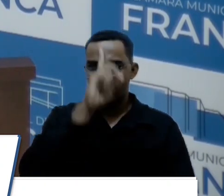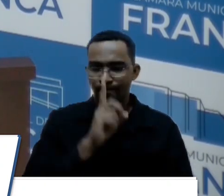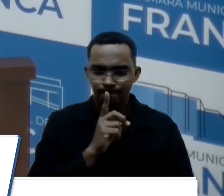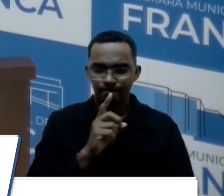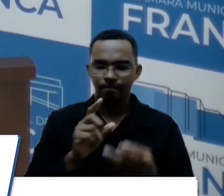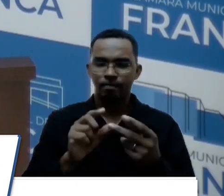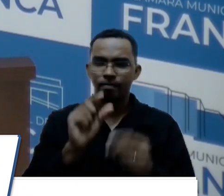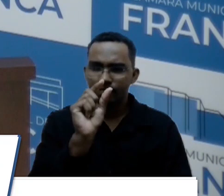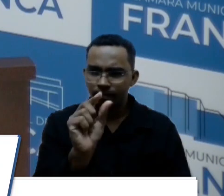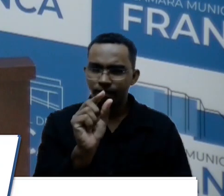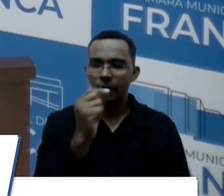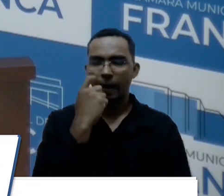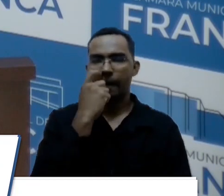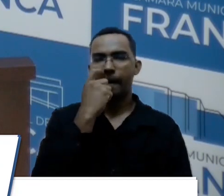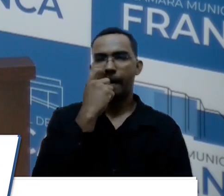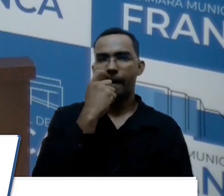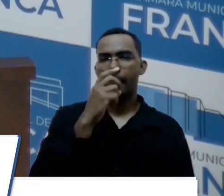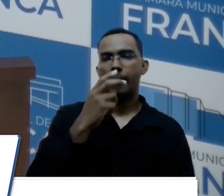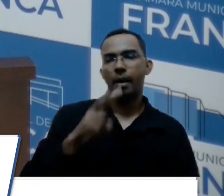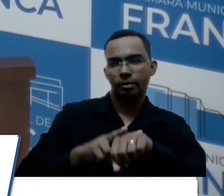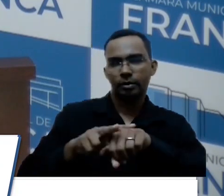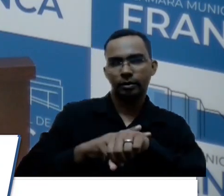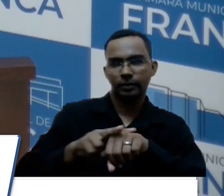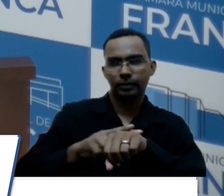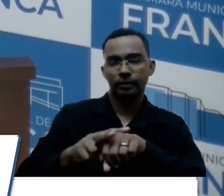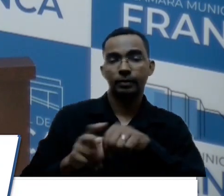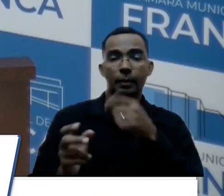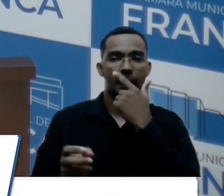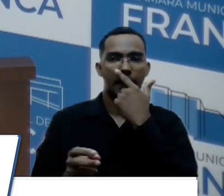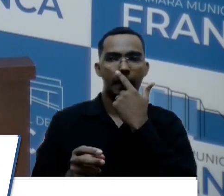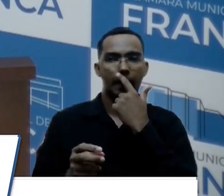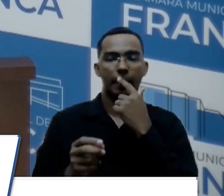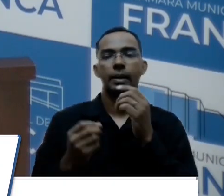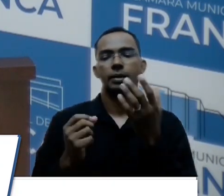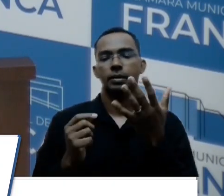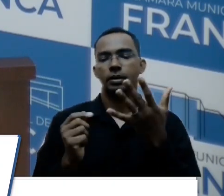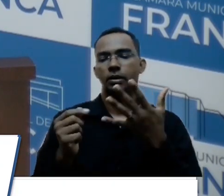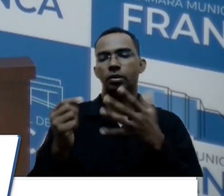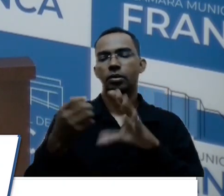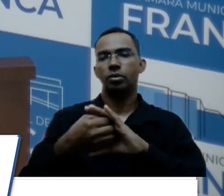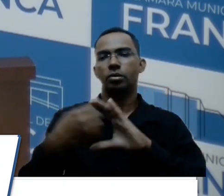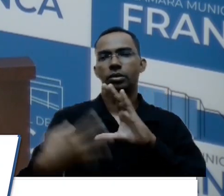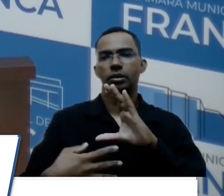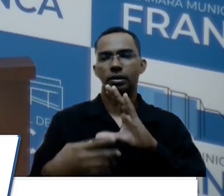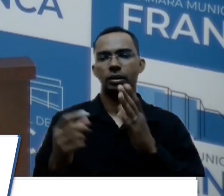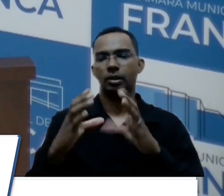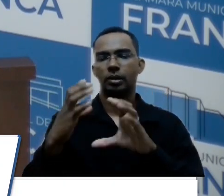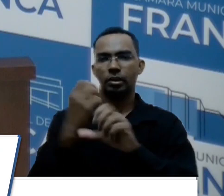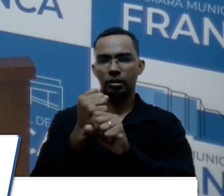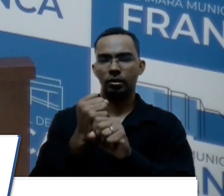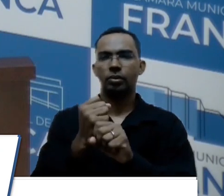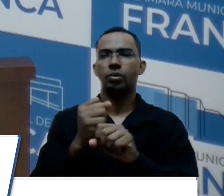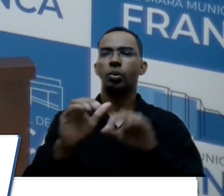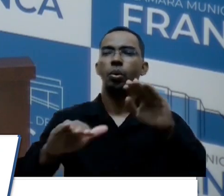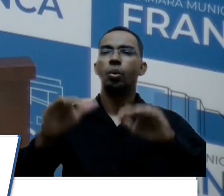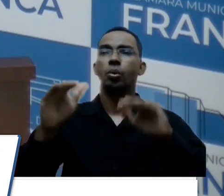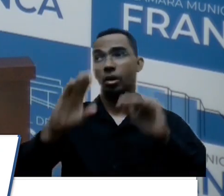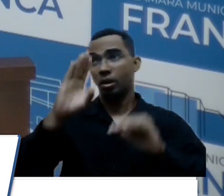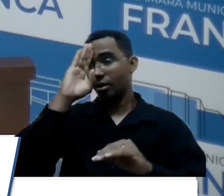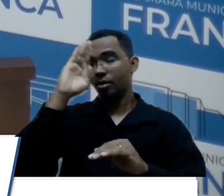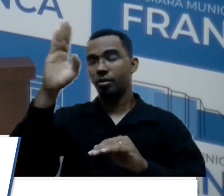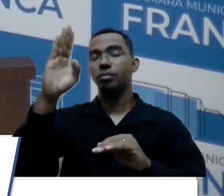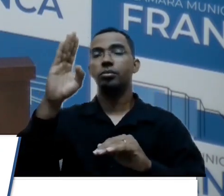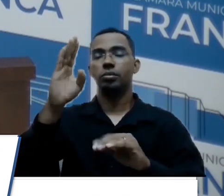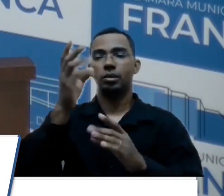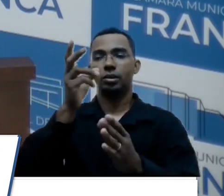corzinha verde. E isso aí classifica o grau de prioridade do